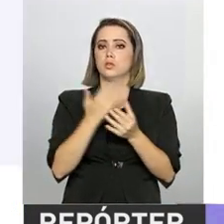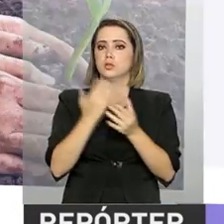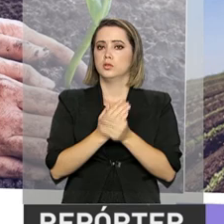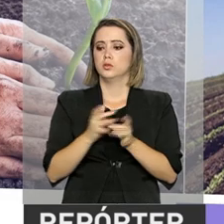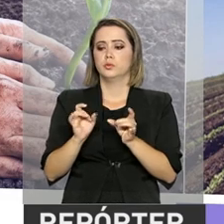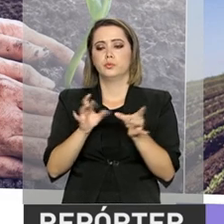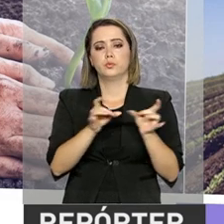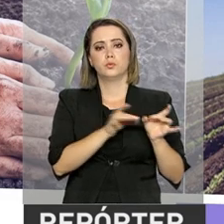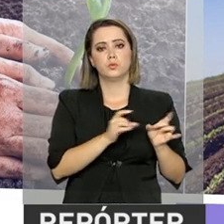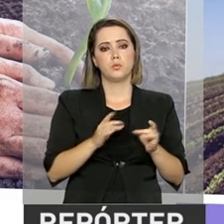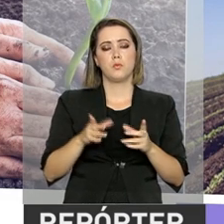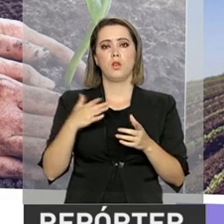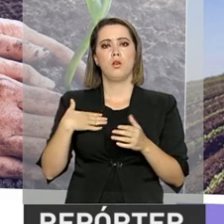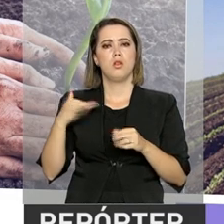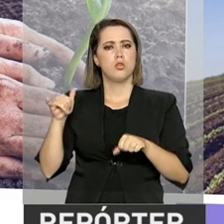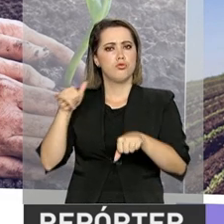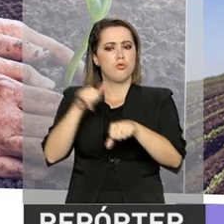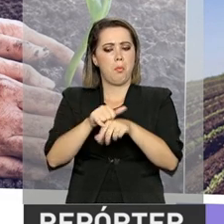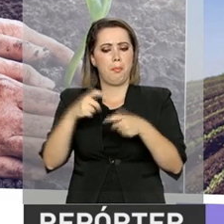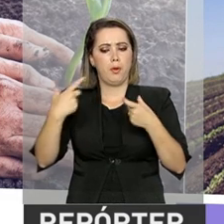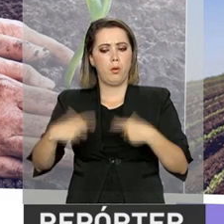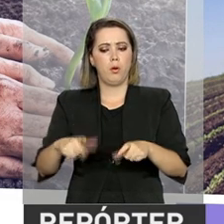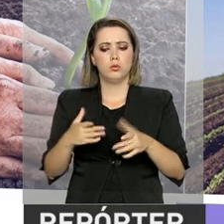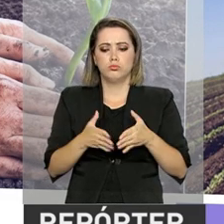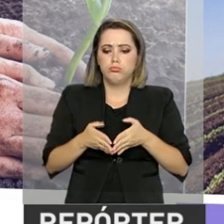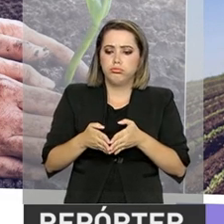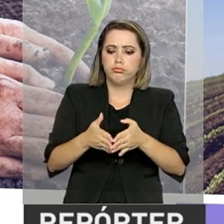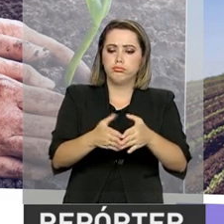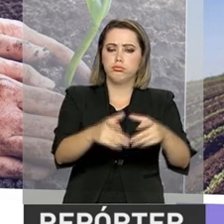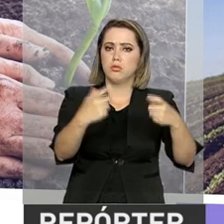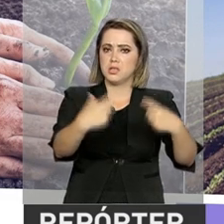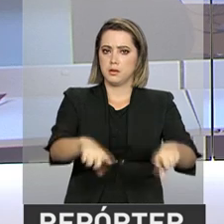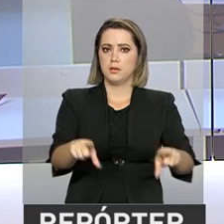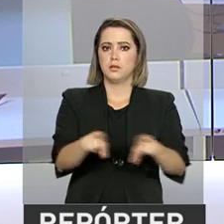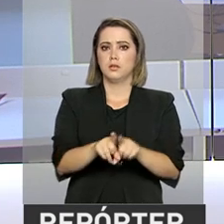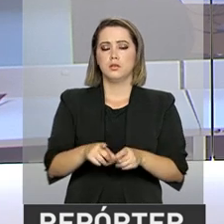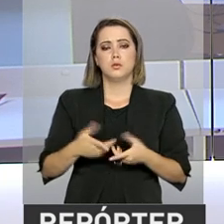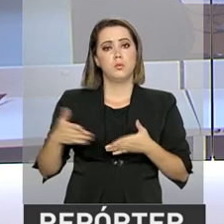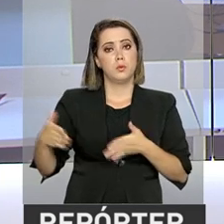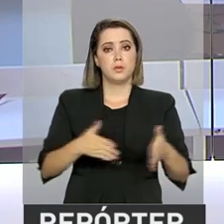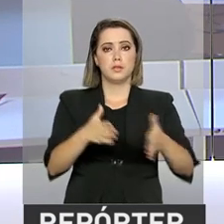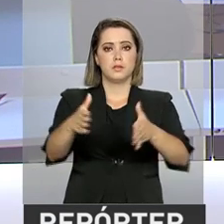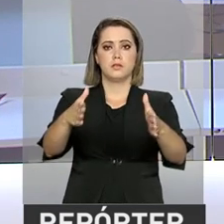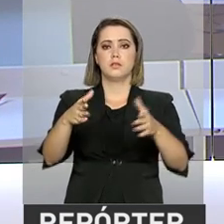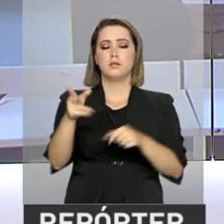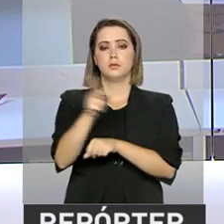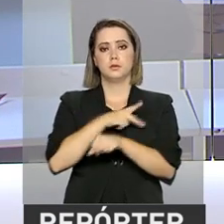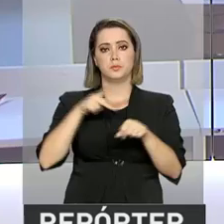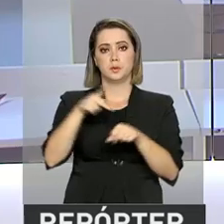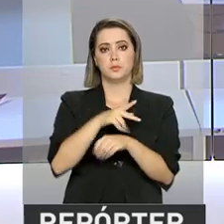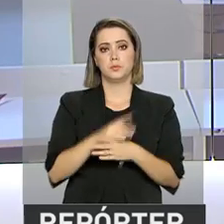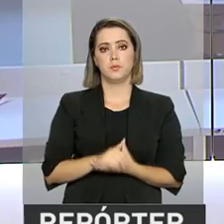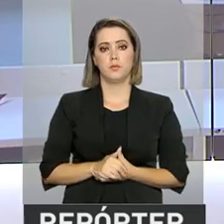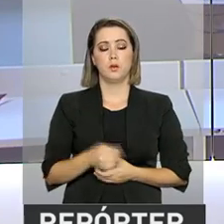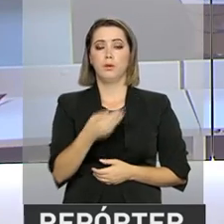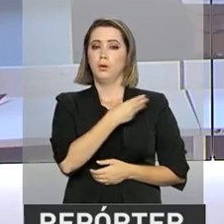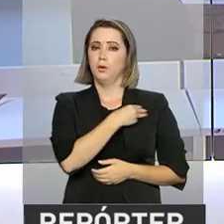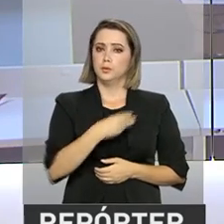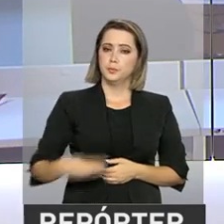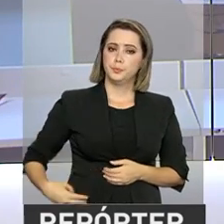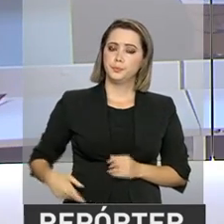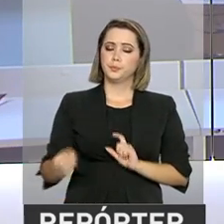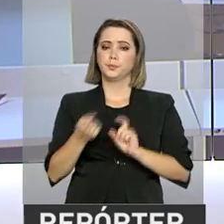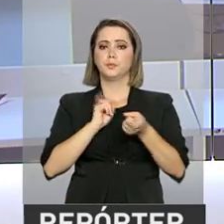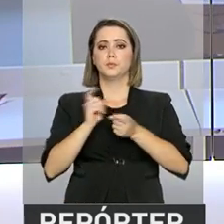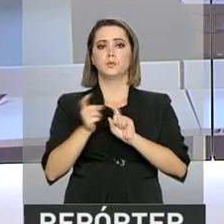portos aeroportos estradas rodovias e ferrovias do país o ministro da Fazenda Henrique Meireles e